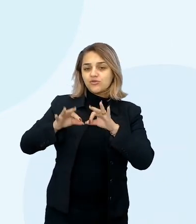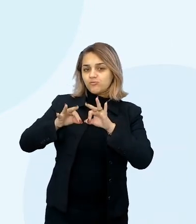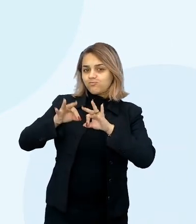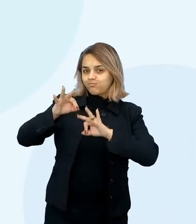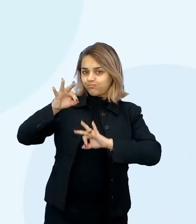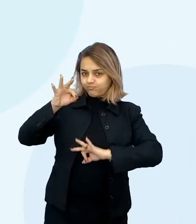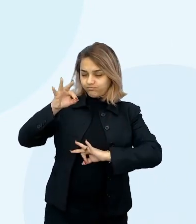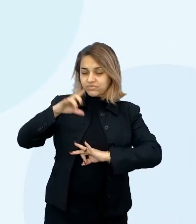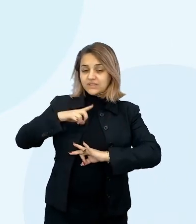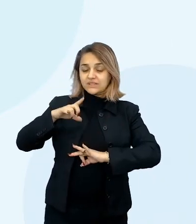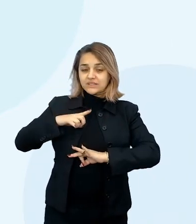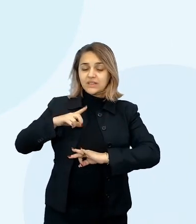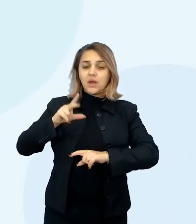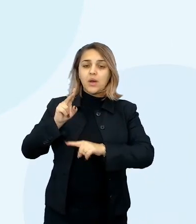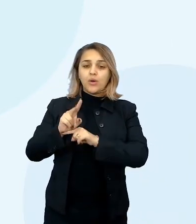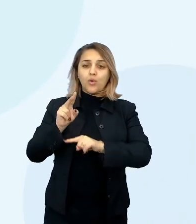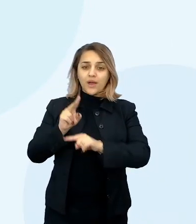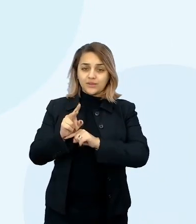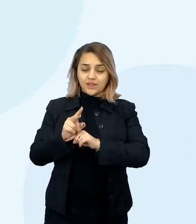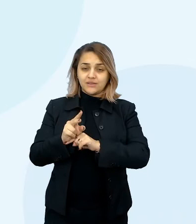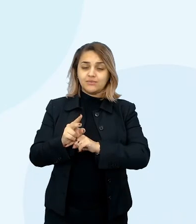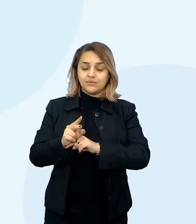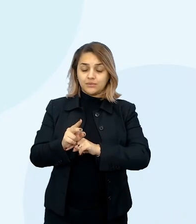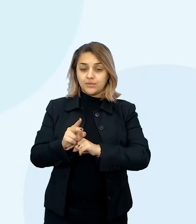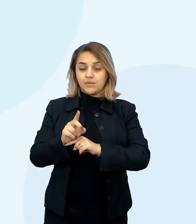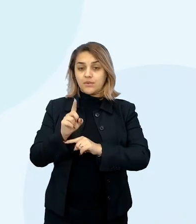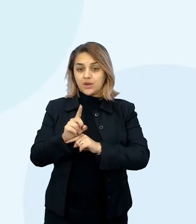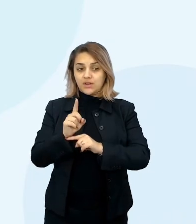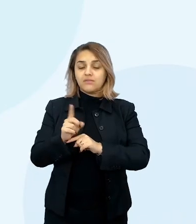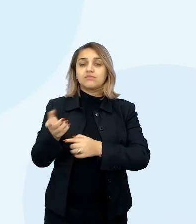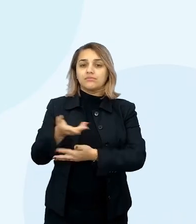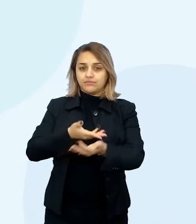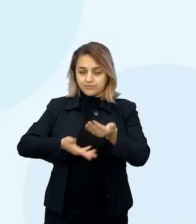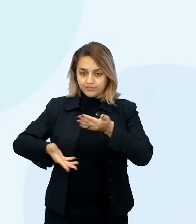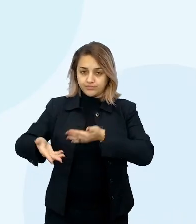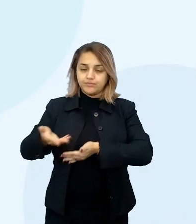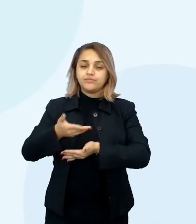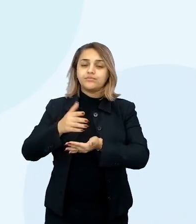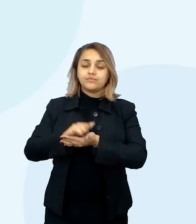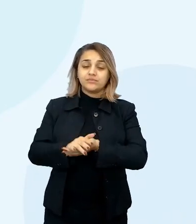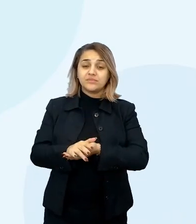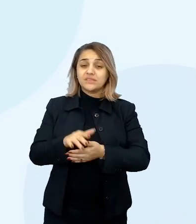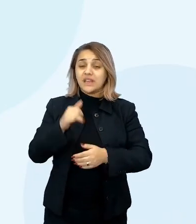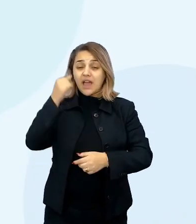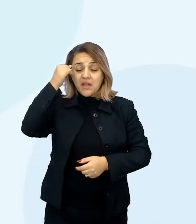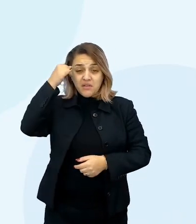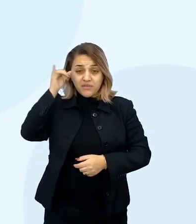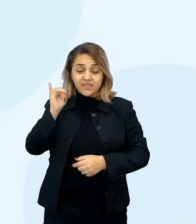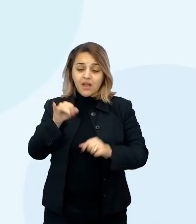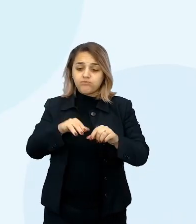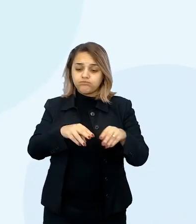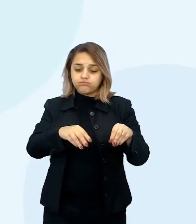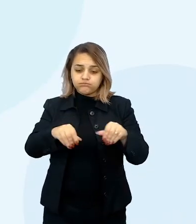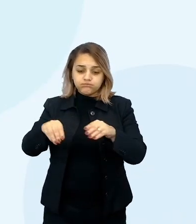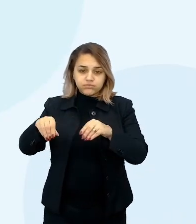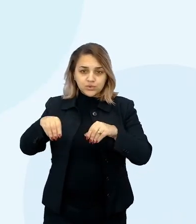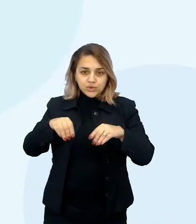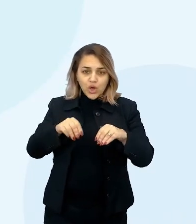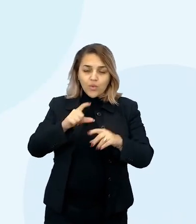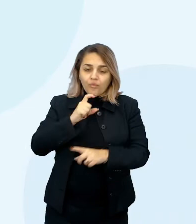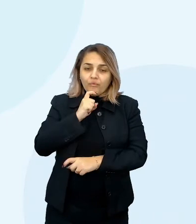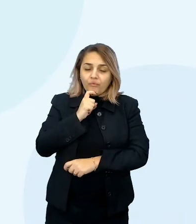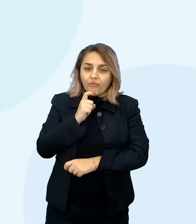acabam protegendo as outras, né, evitando também o congelamento do solo, ok?